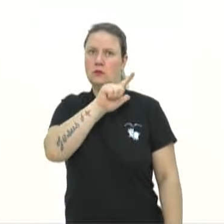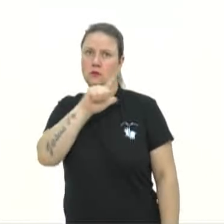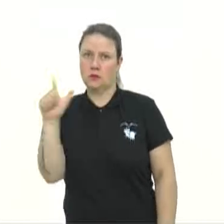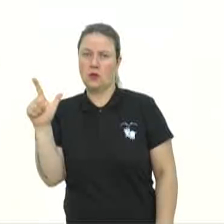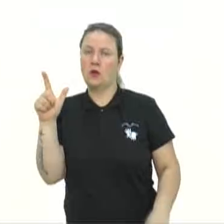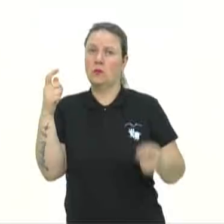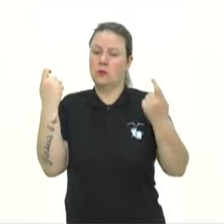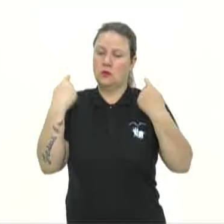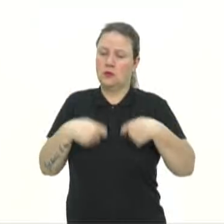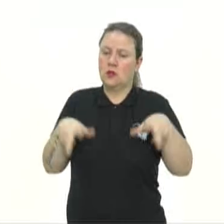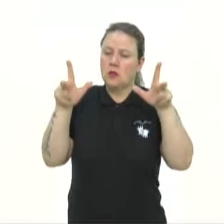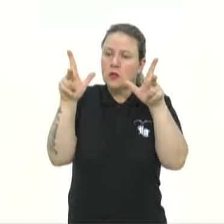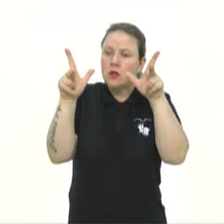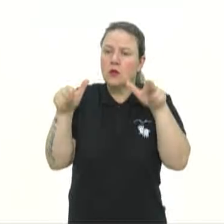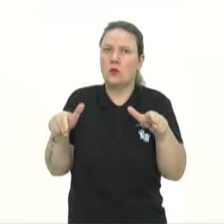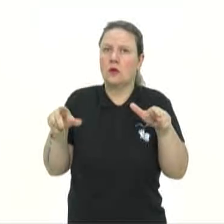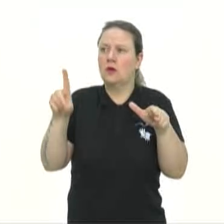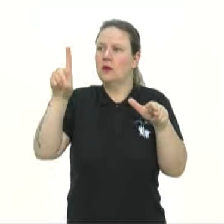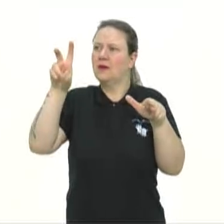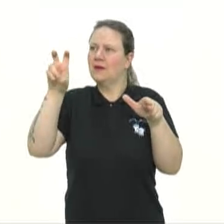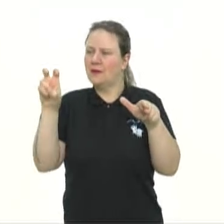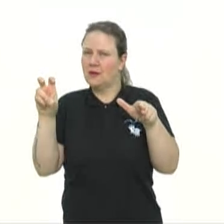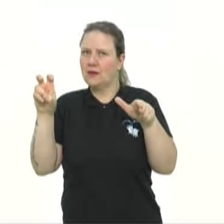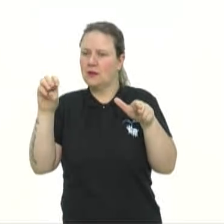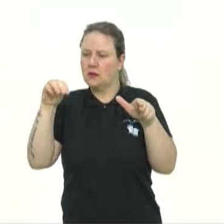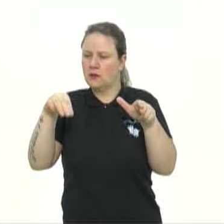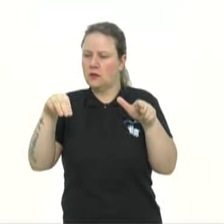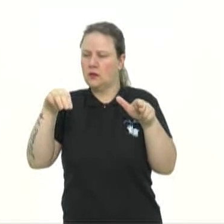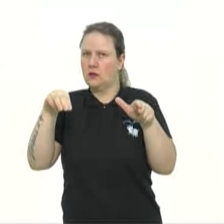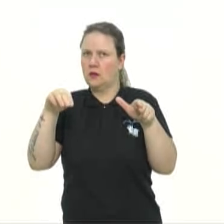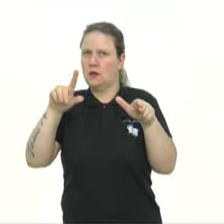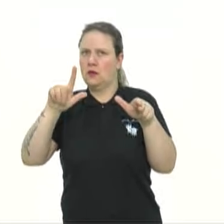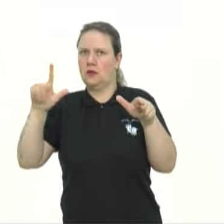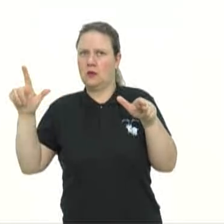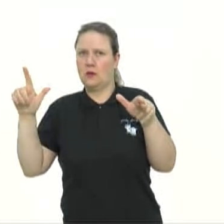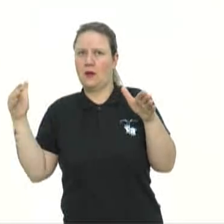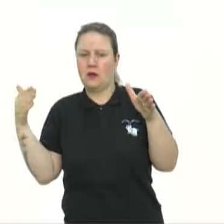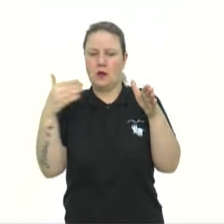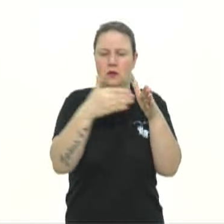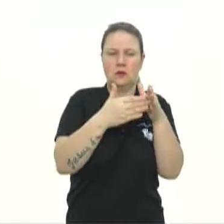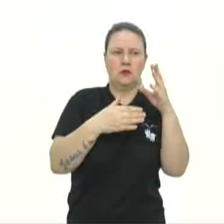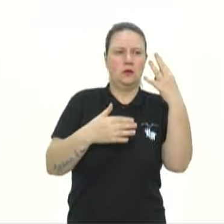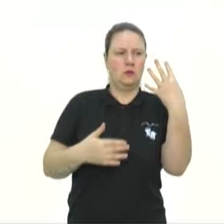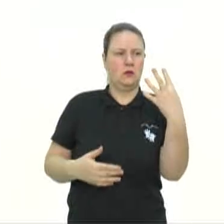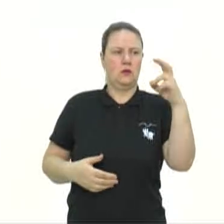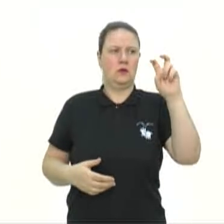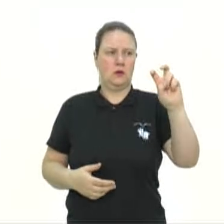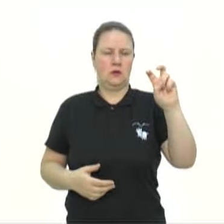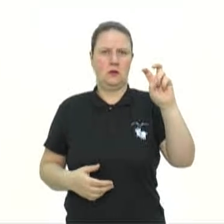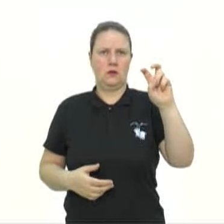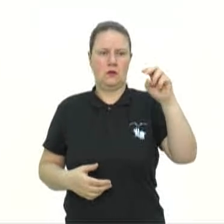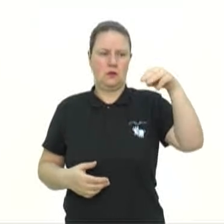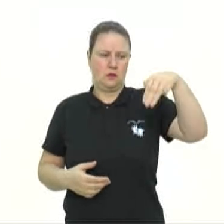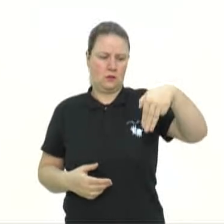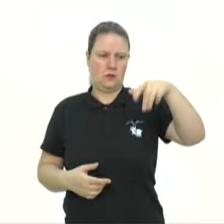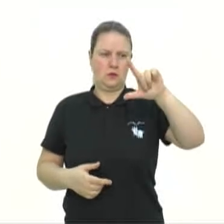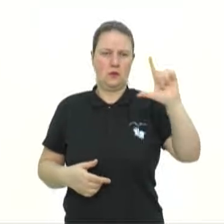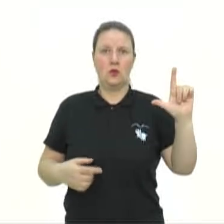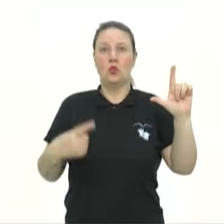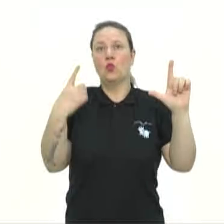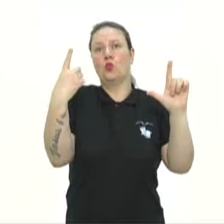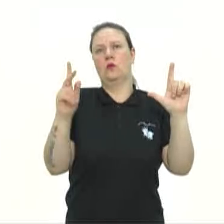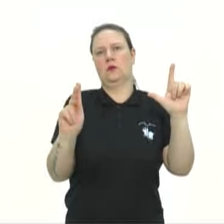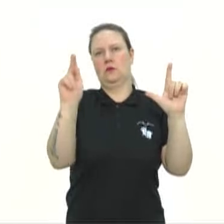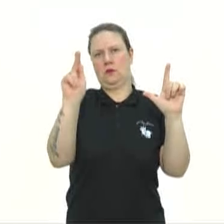teor igual ou superior a 15 miligramas até o limite máximo de 45 miligramas de iodo por quilograma